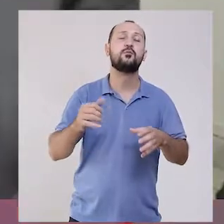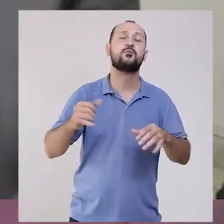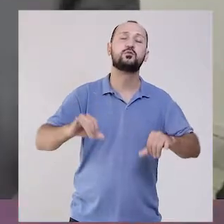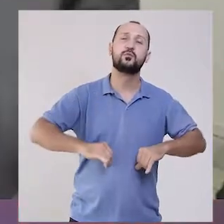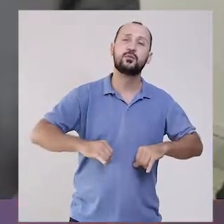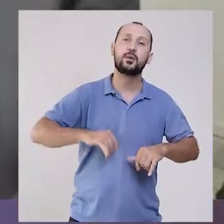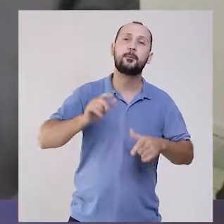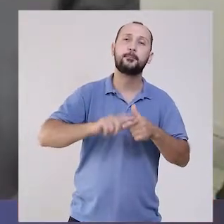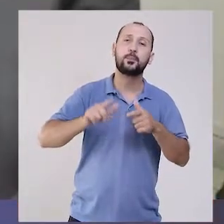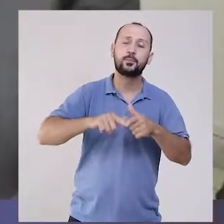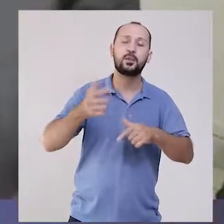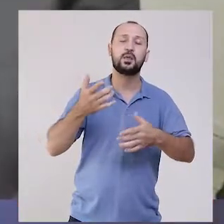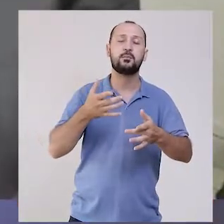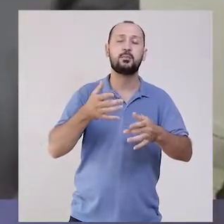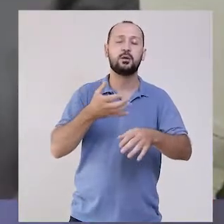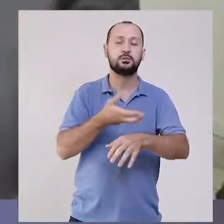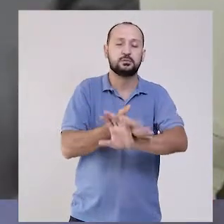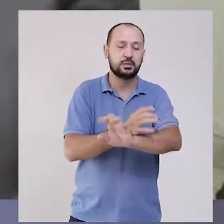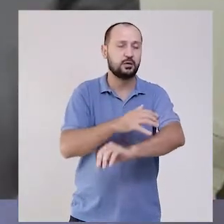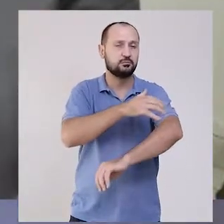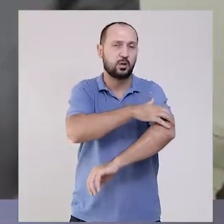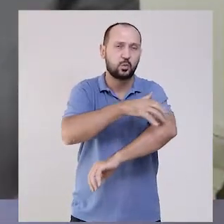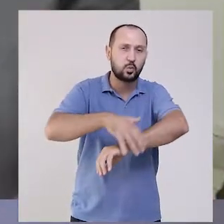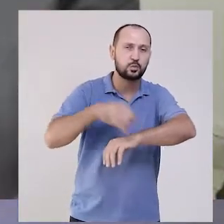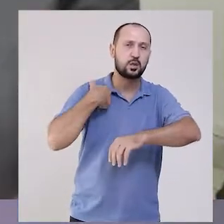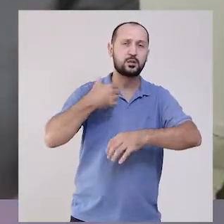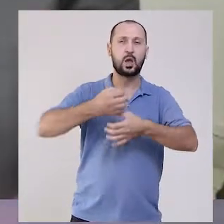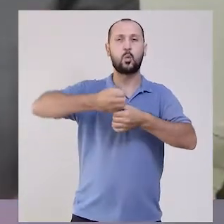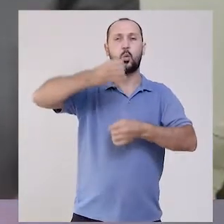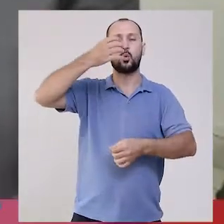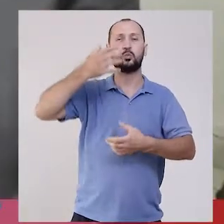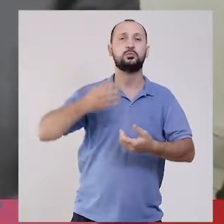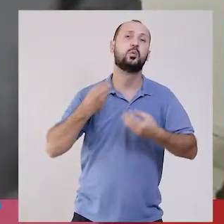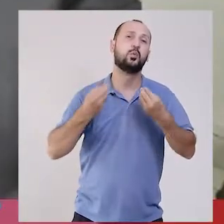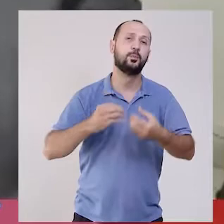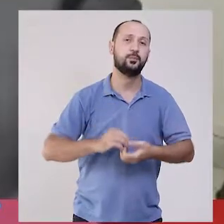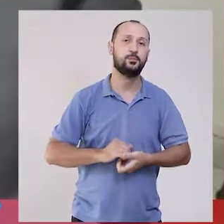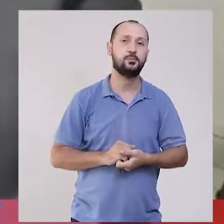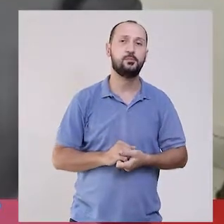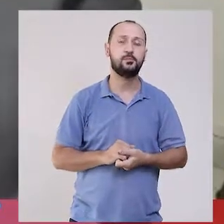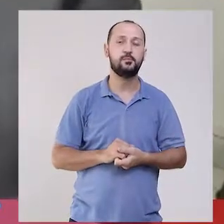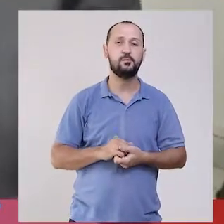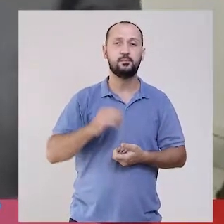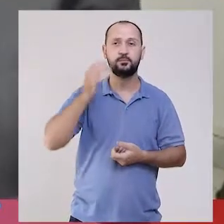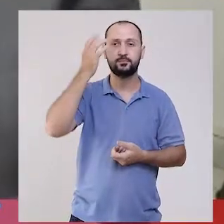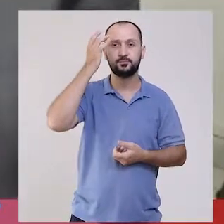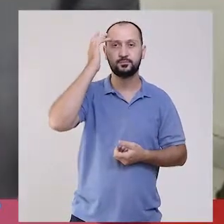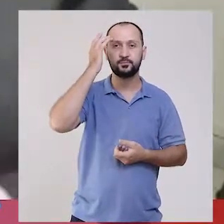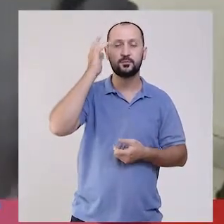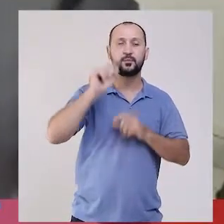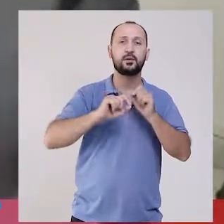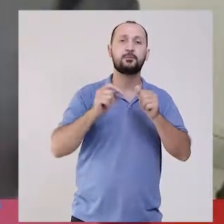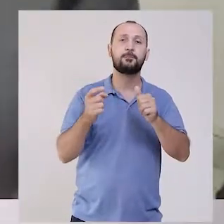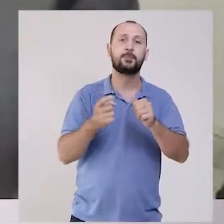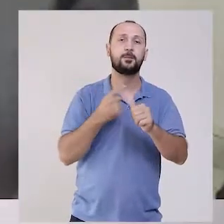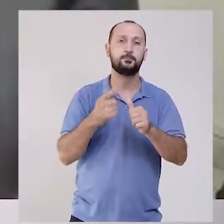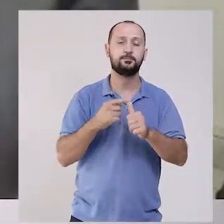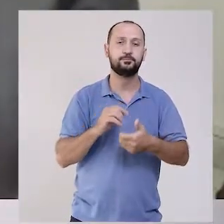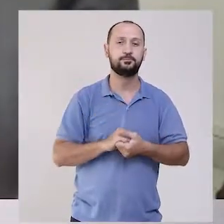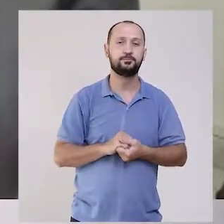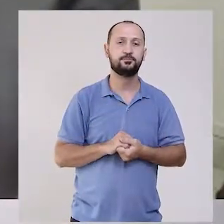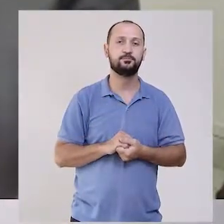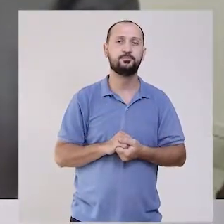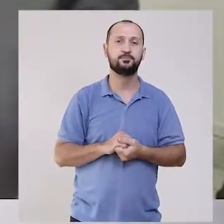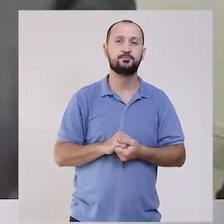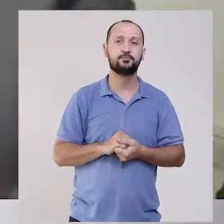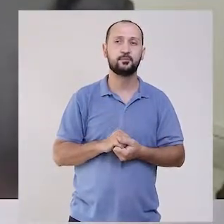sofrer também de problemas osteoarticulares, né? Na coluna, enfim. Eu acho assim, em primeiro lugar, exercício em